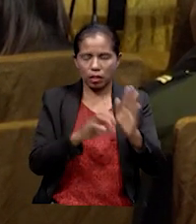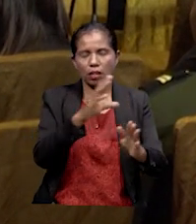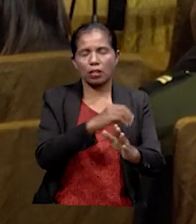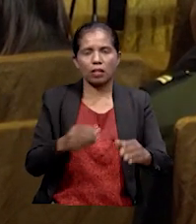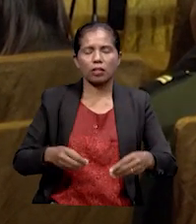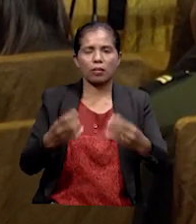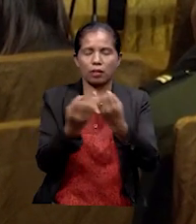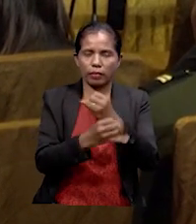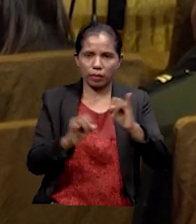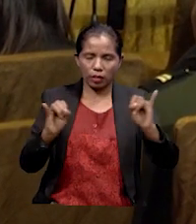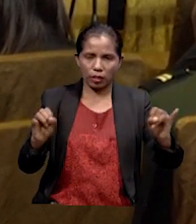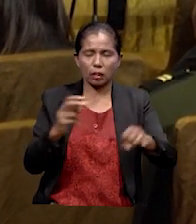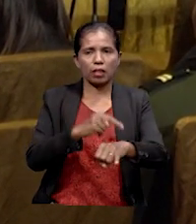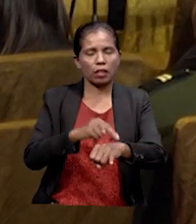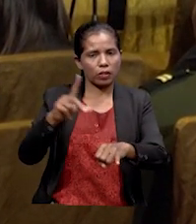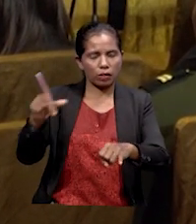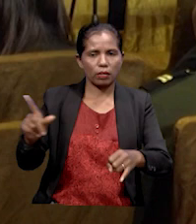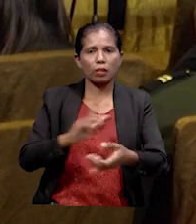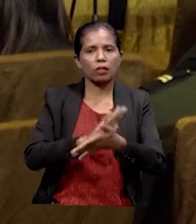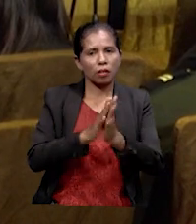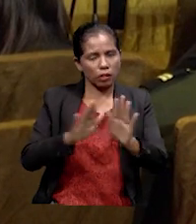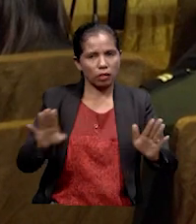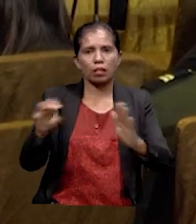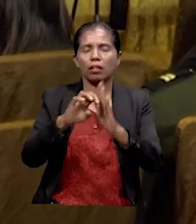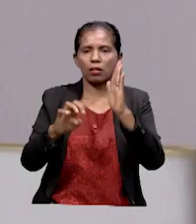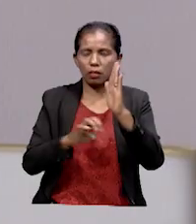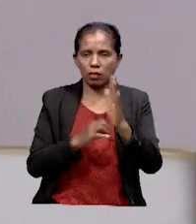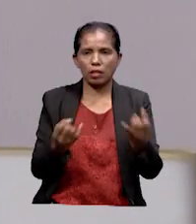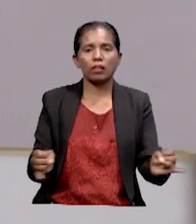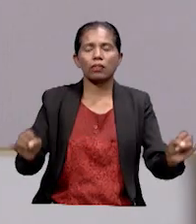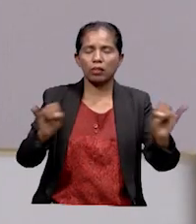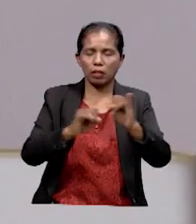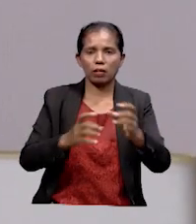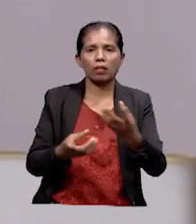garantia a independência nacional, na unidade da Estados Unidos, na instituição